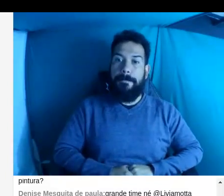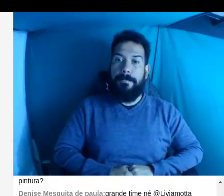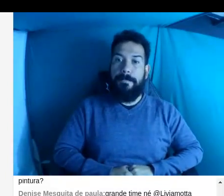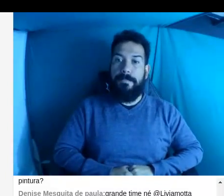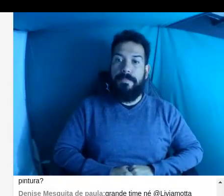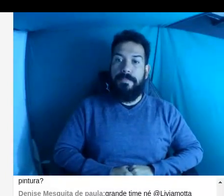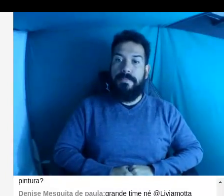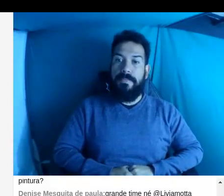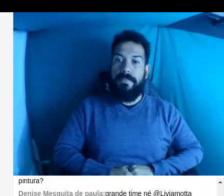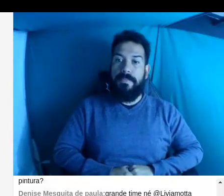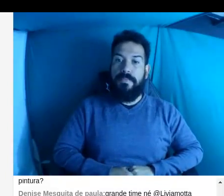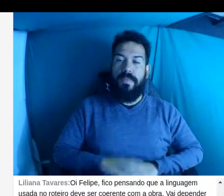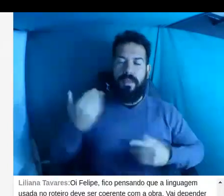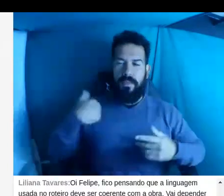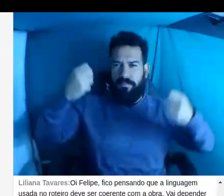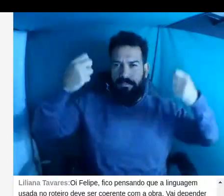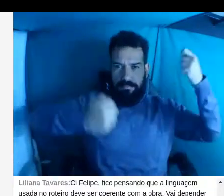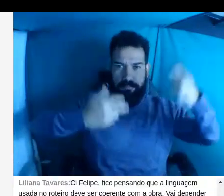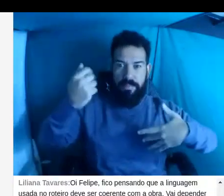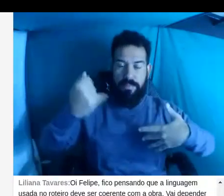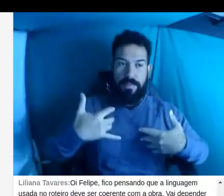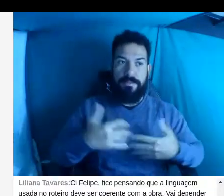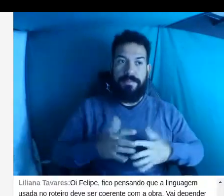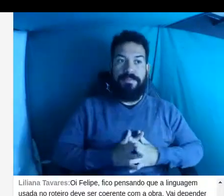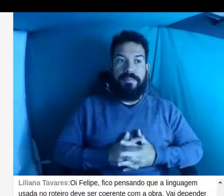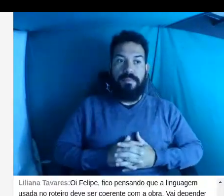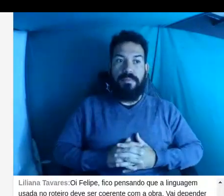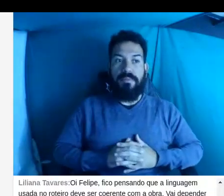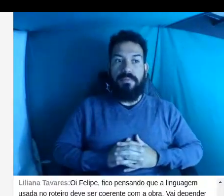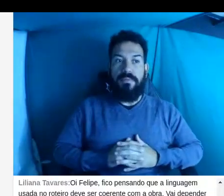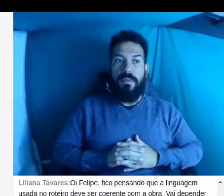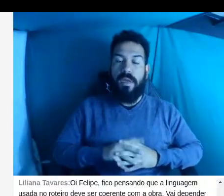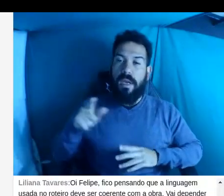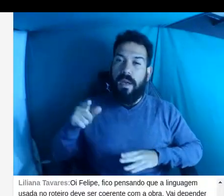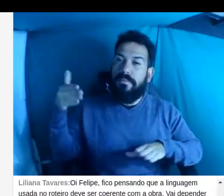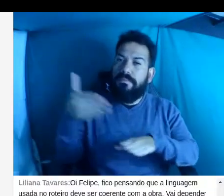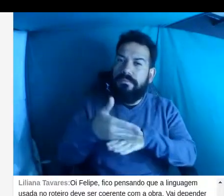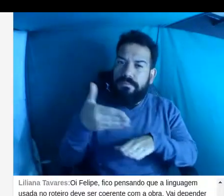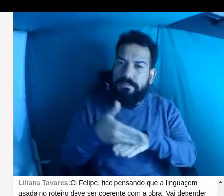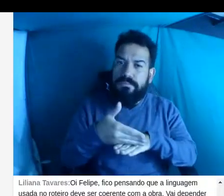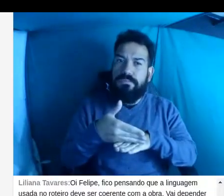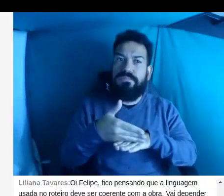Como eu dizia, essa participação na linguagem,